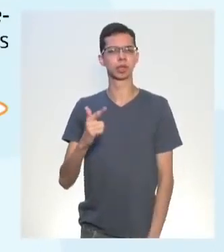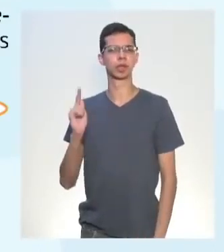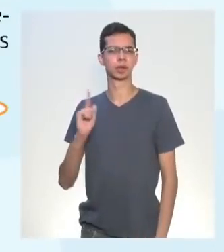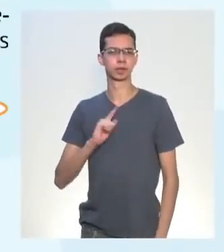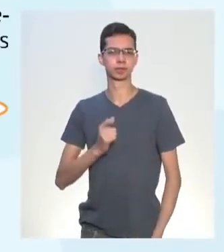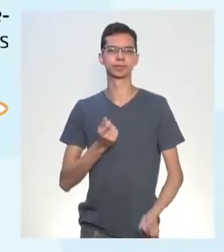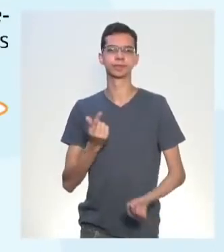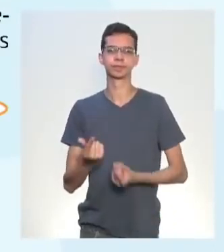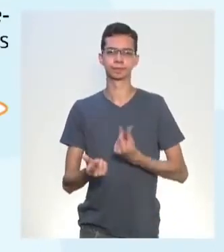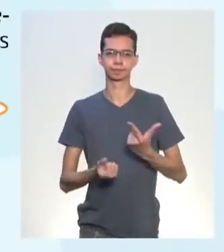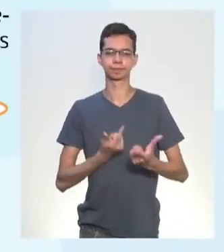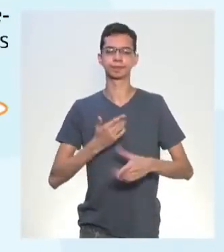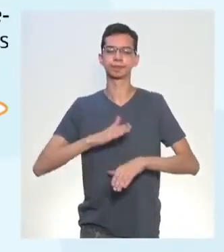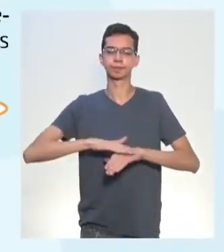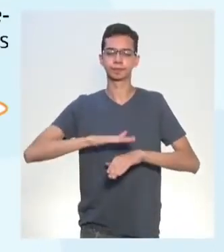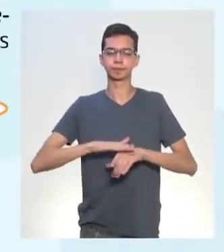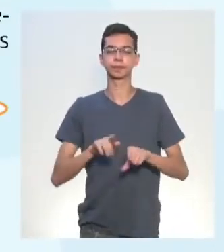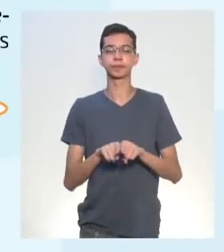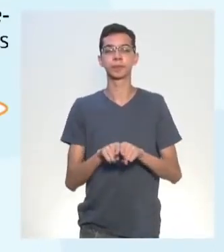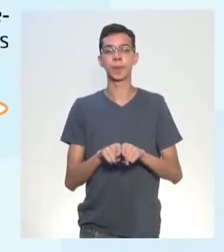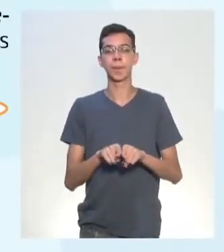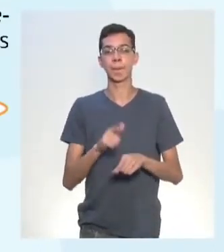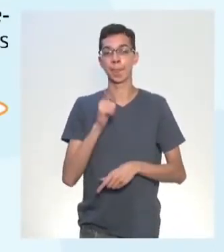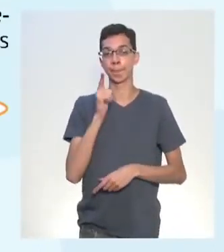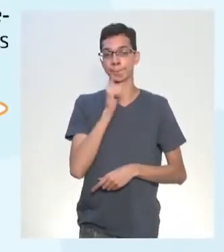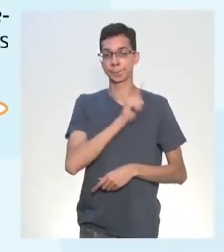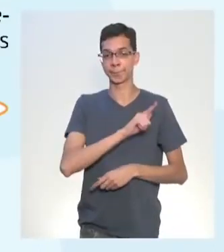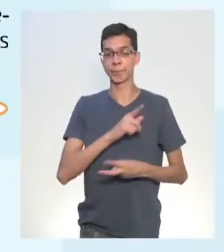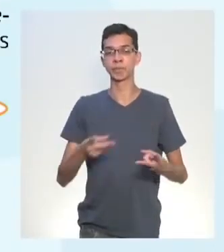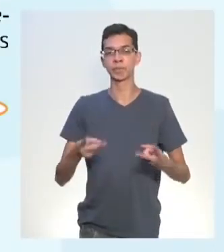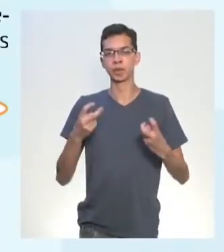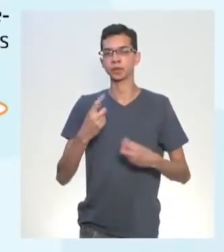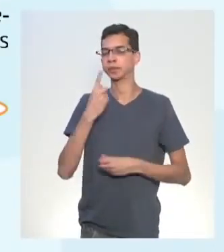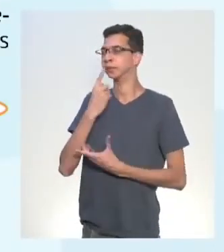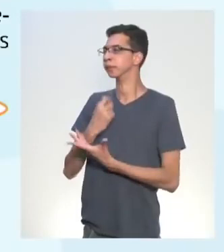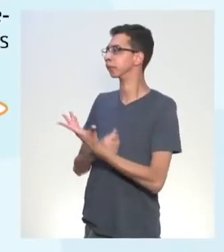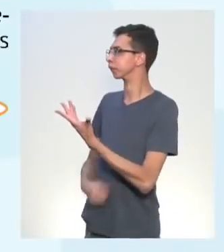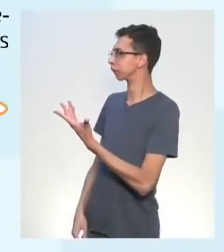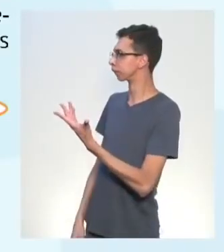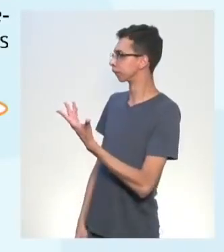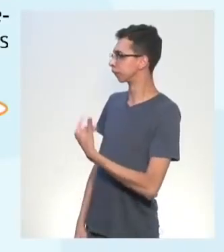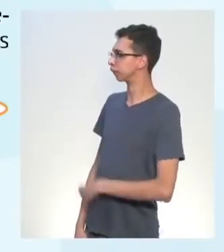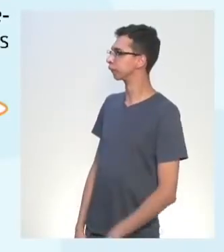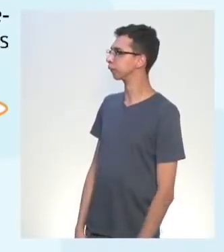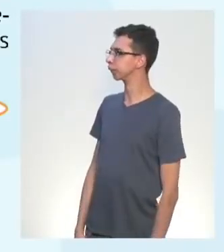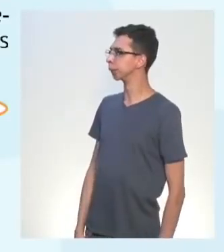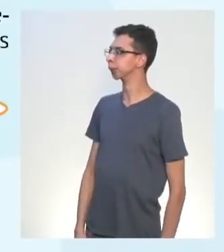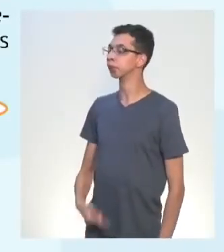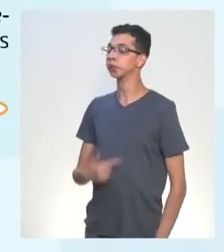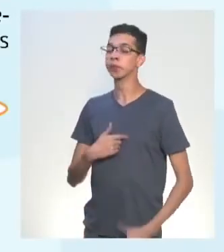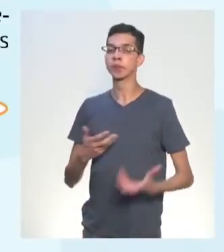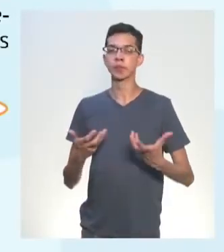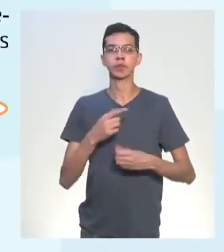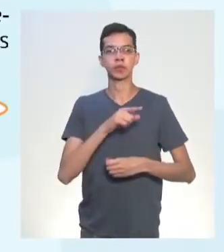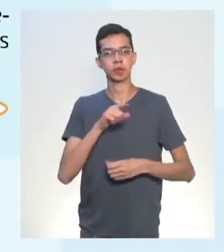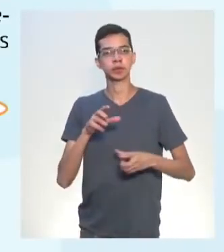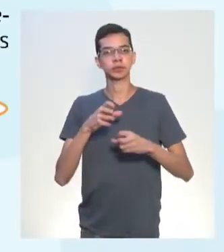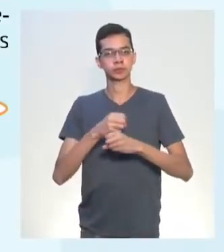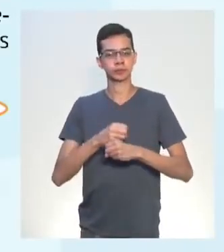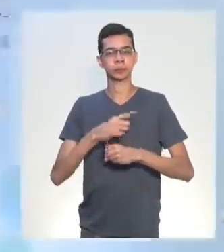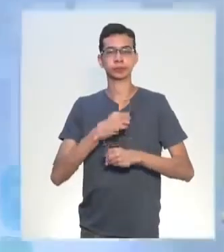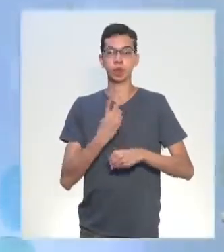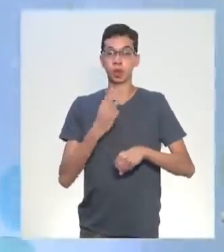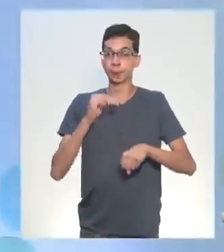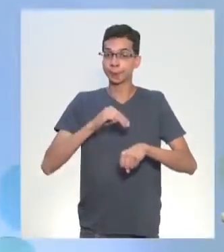alguns e generalizou até chegar nessa expressão. Então, olha, eu gostaria que vocês calculassem, vocês vão ter aí mais 2 minutos,